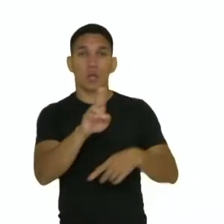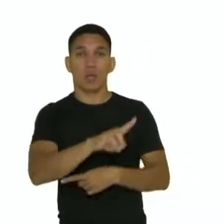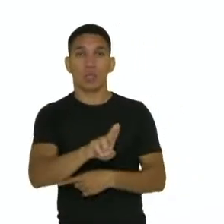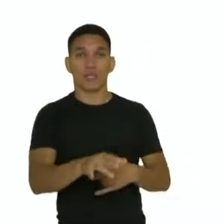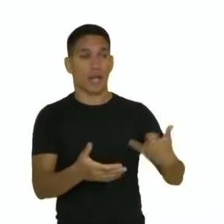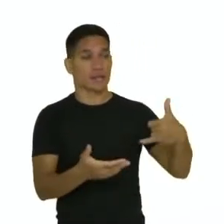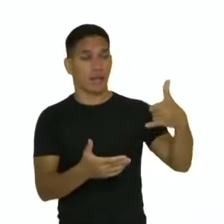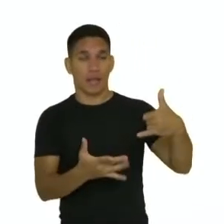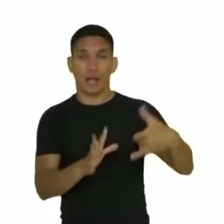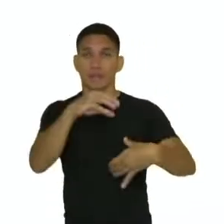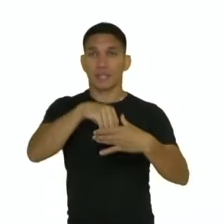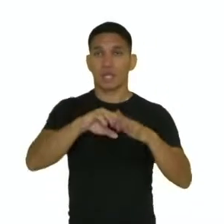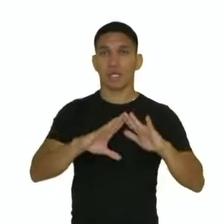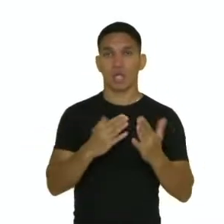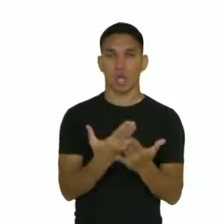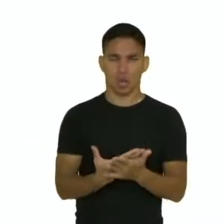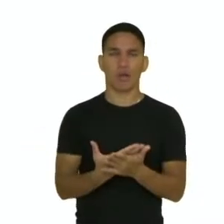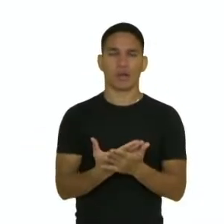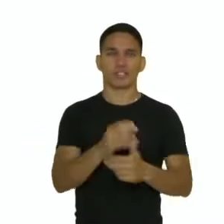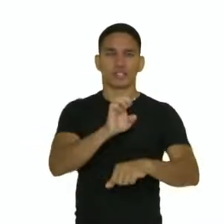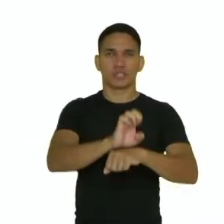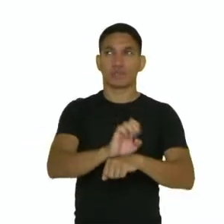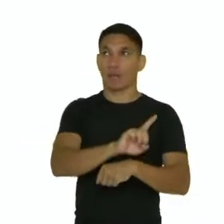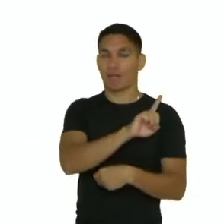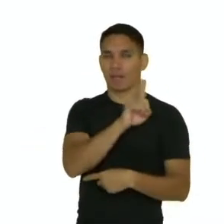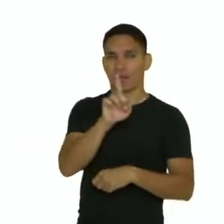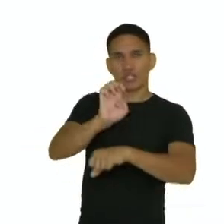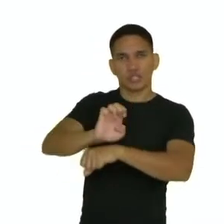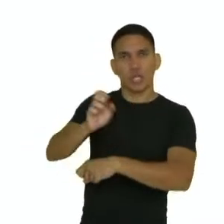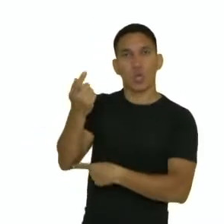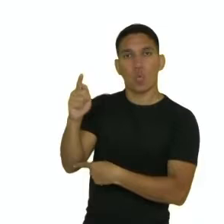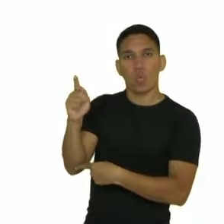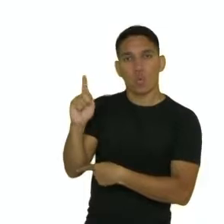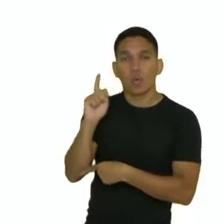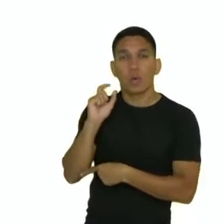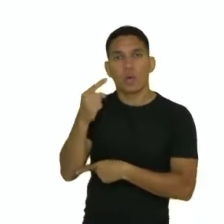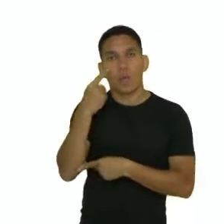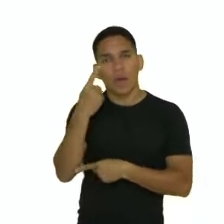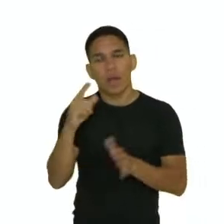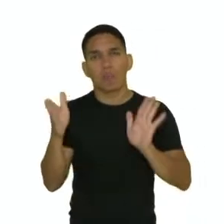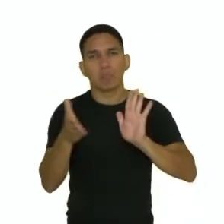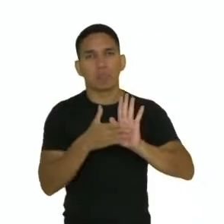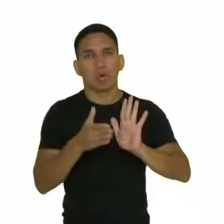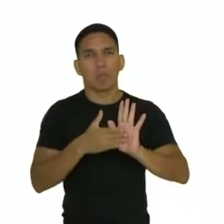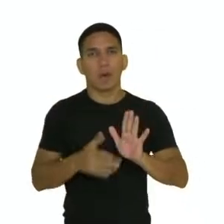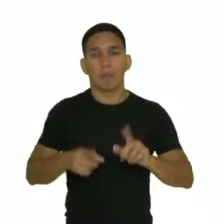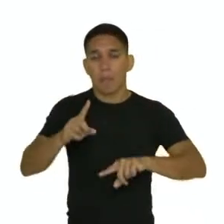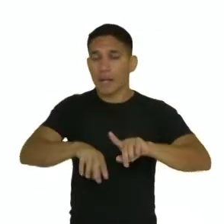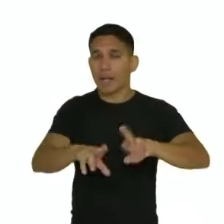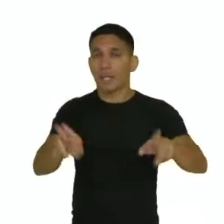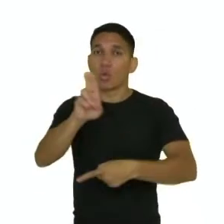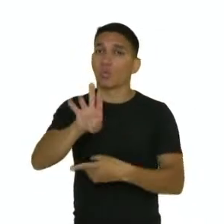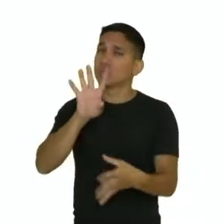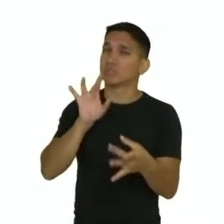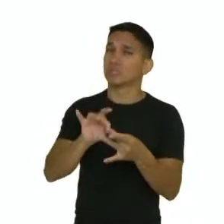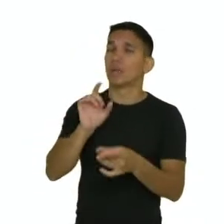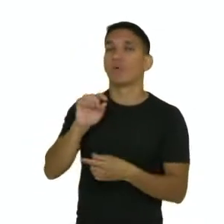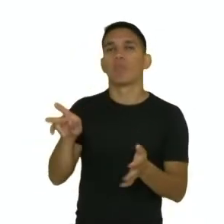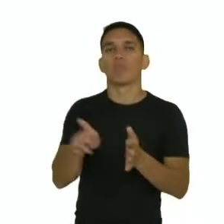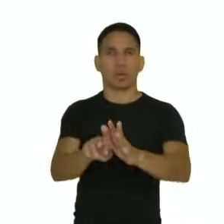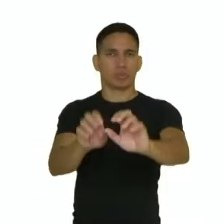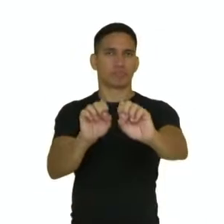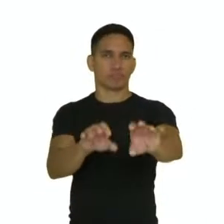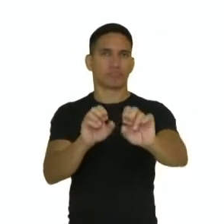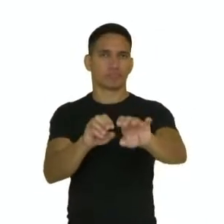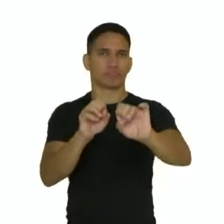nas escolas estaduais. A ideia é que os equipamentos sejam usados exclusivamente para fins